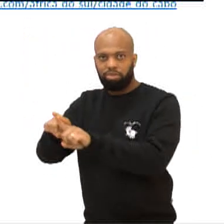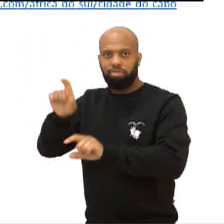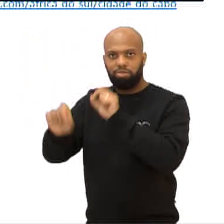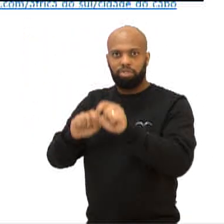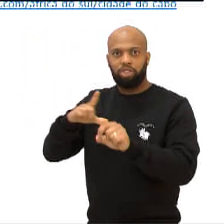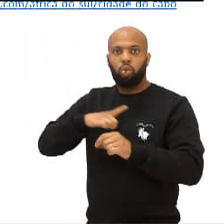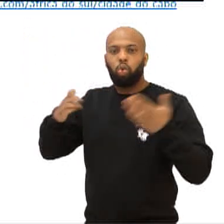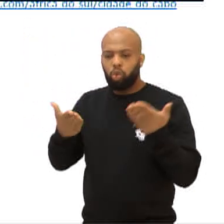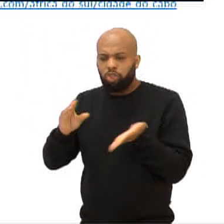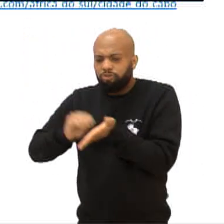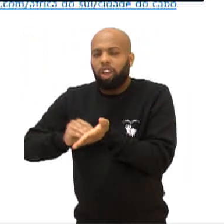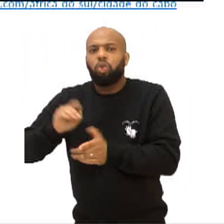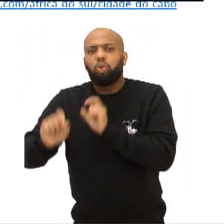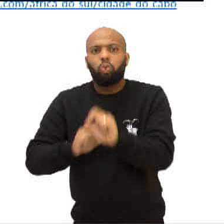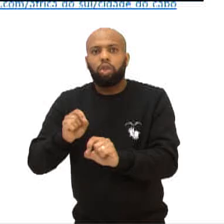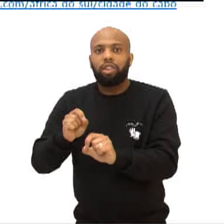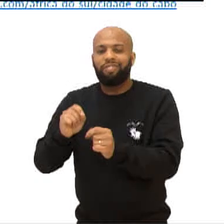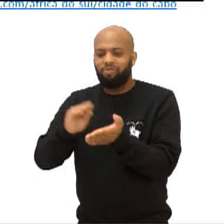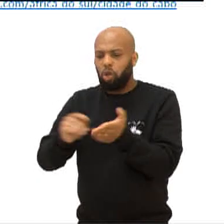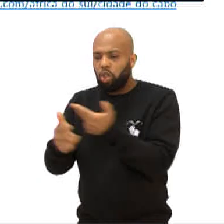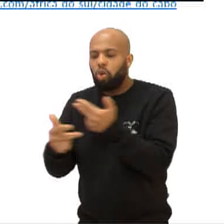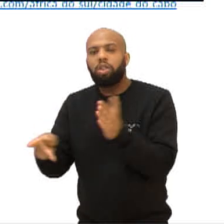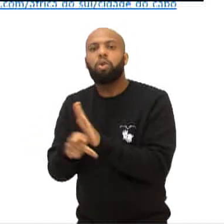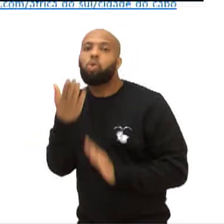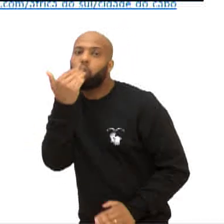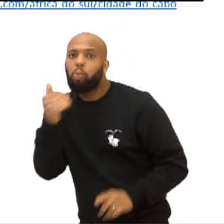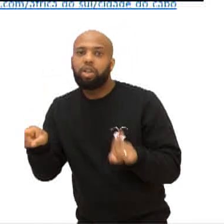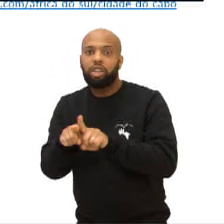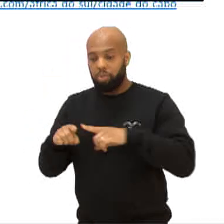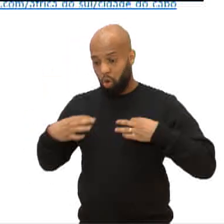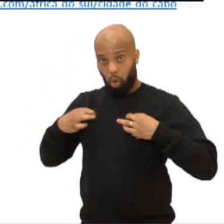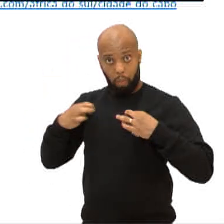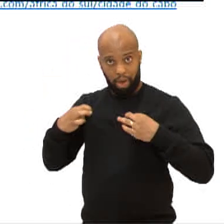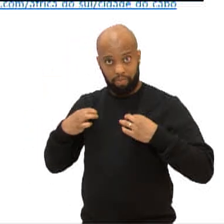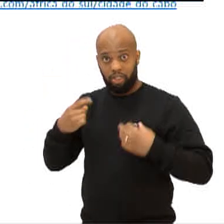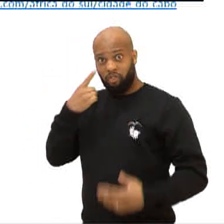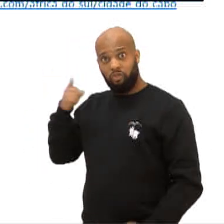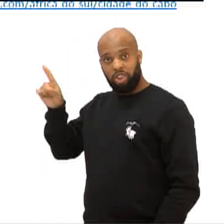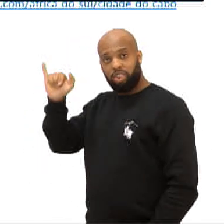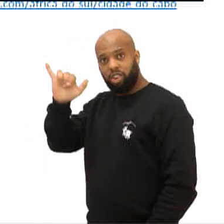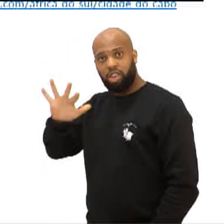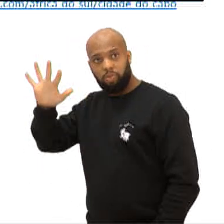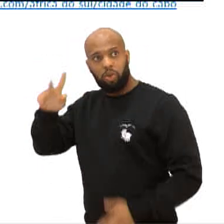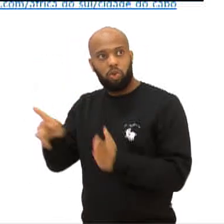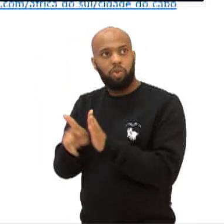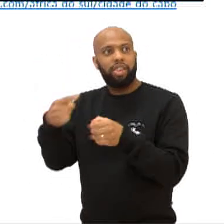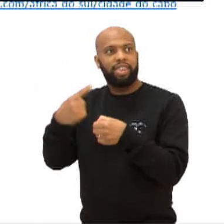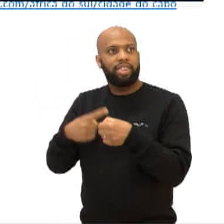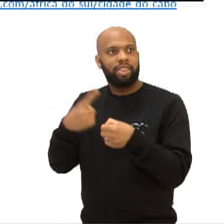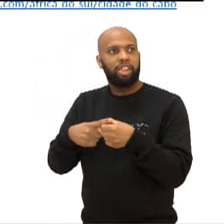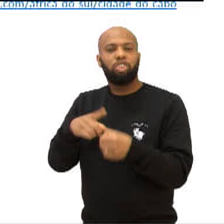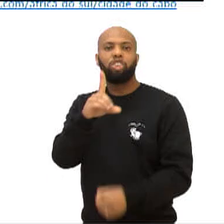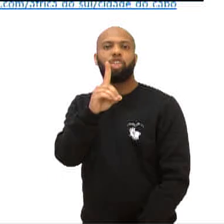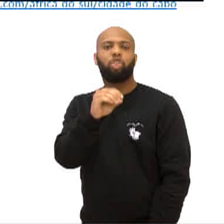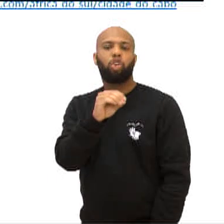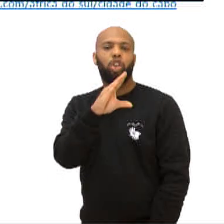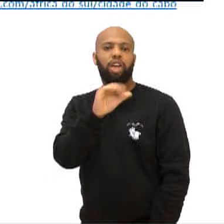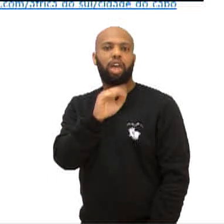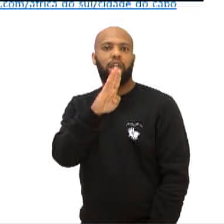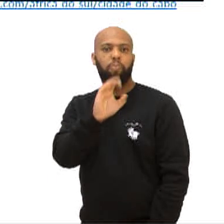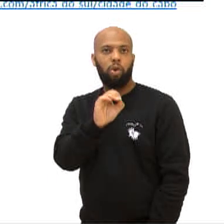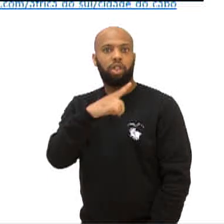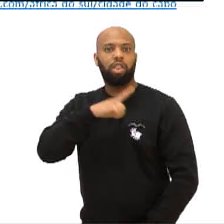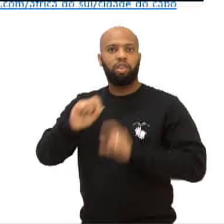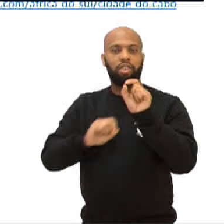mais hoje é no ramo alimentício e de roupas. Aqui uma imagem da Cidade do Cabo, uma das belíssimas, amplamente divulgada